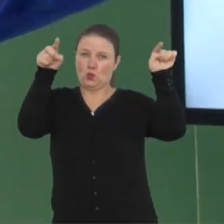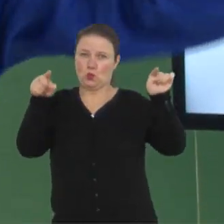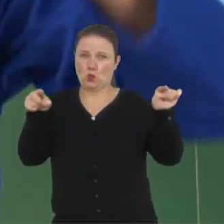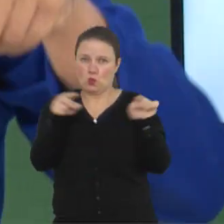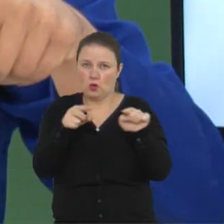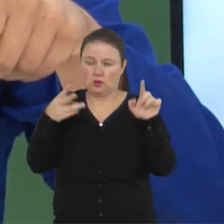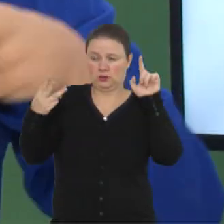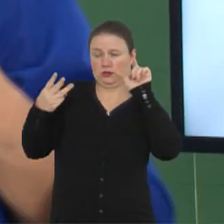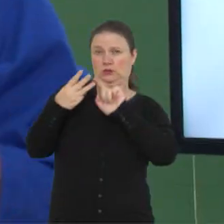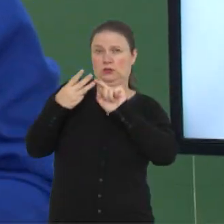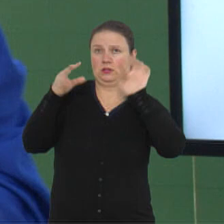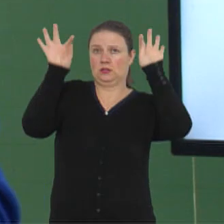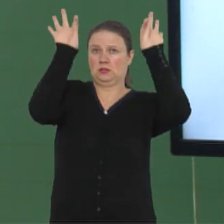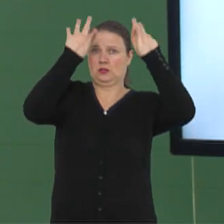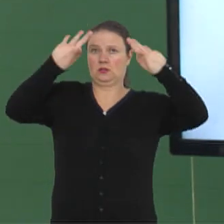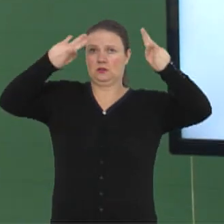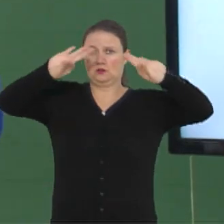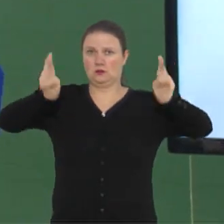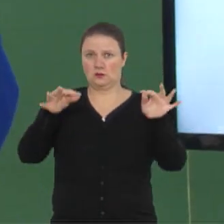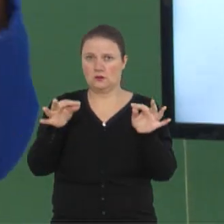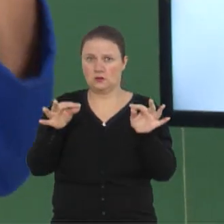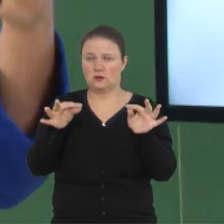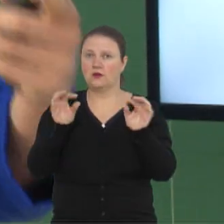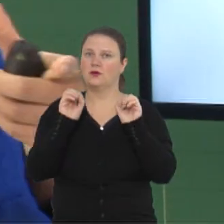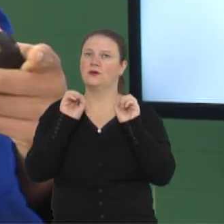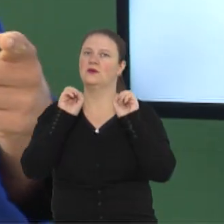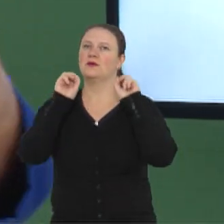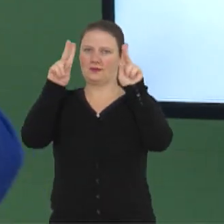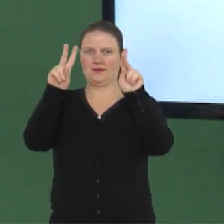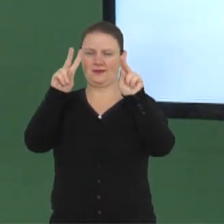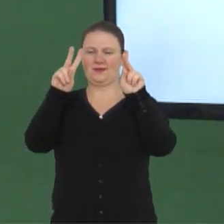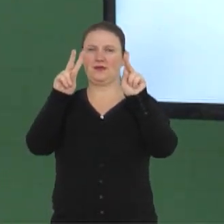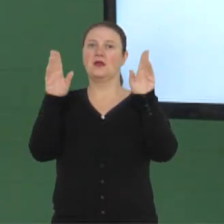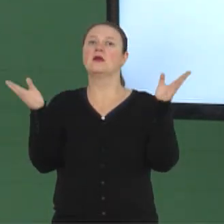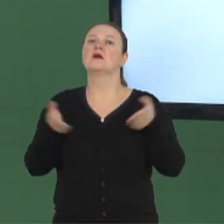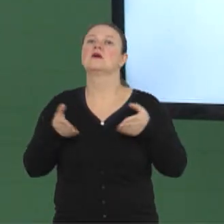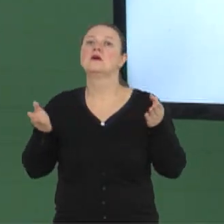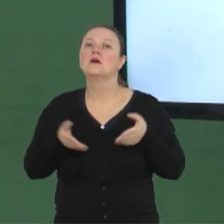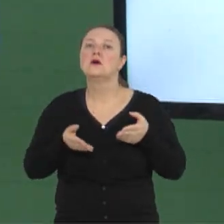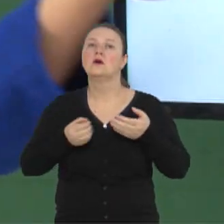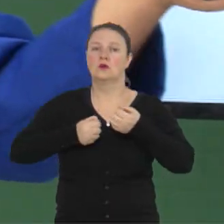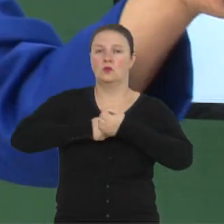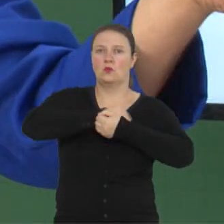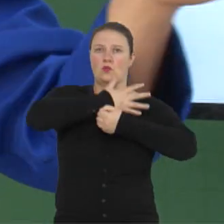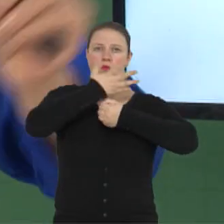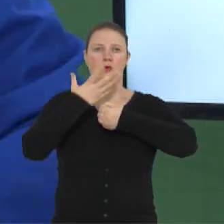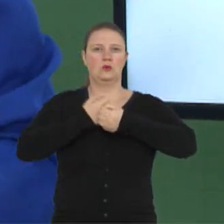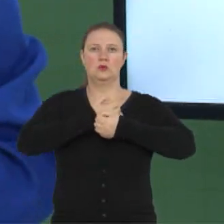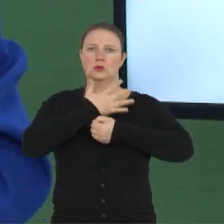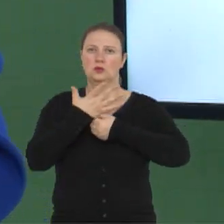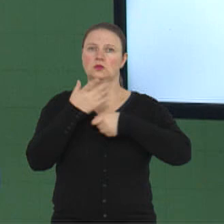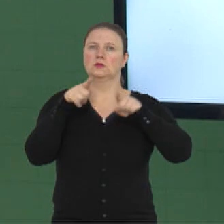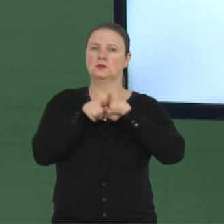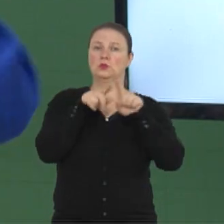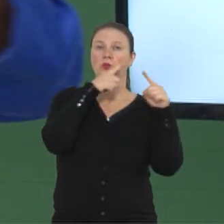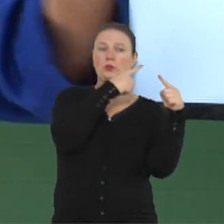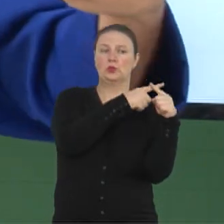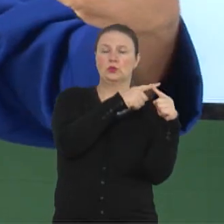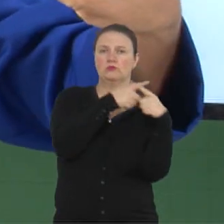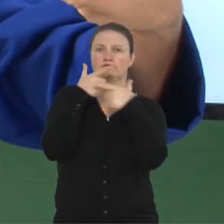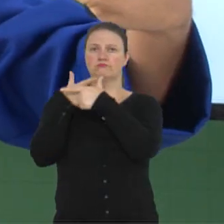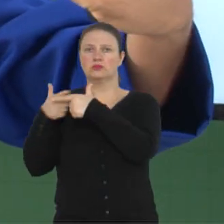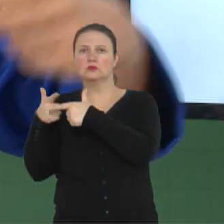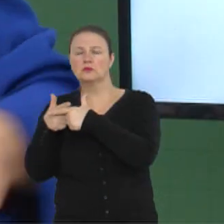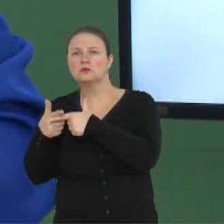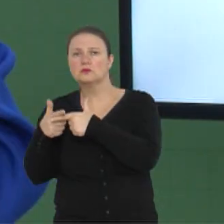depois as chaves. Ok. Ordem de resolução, potenciação, radiciação, multiplicação e